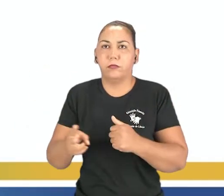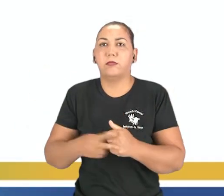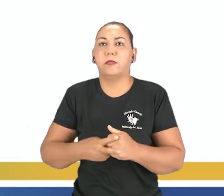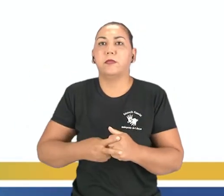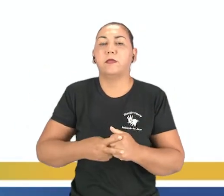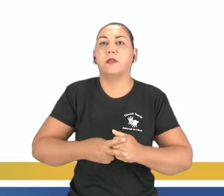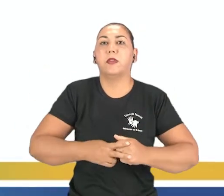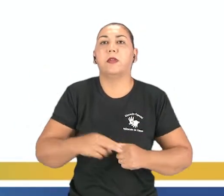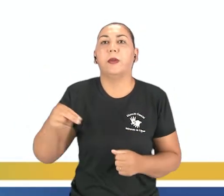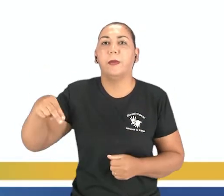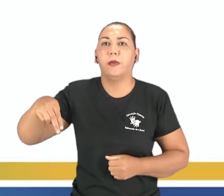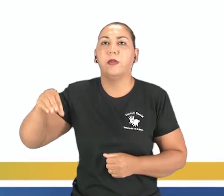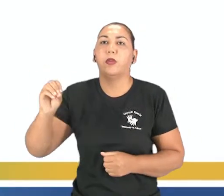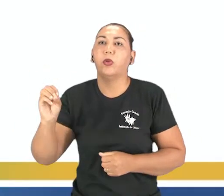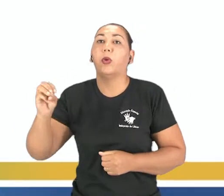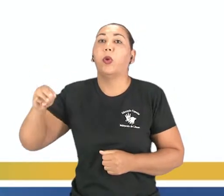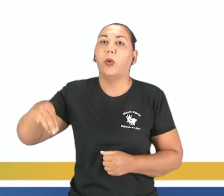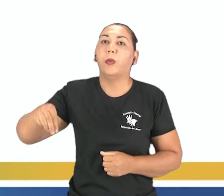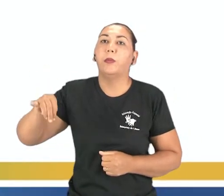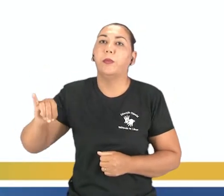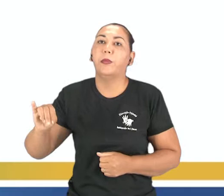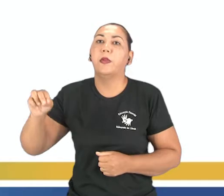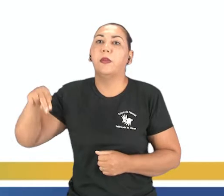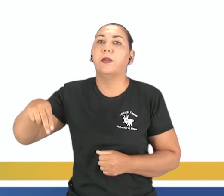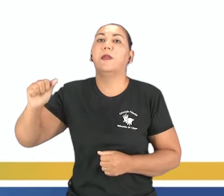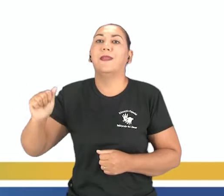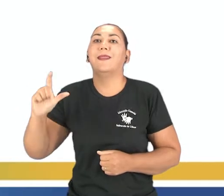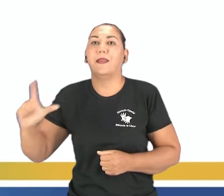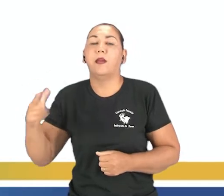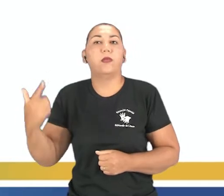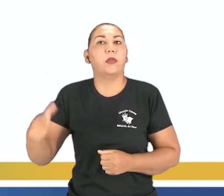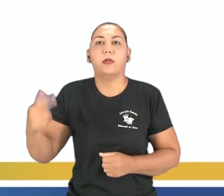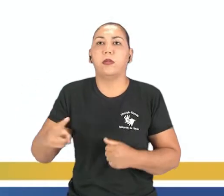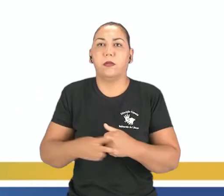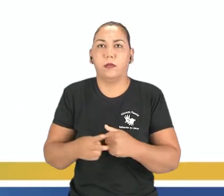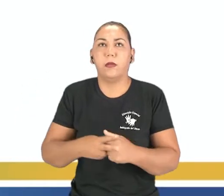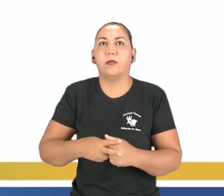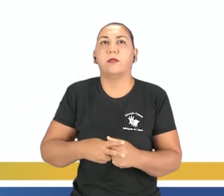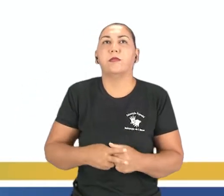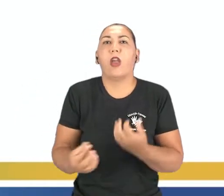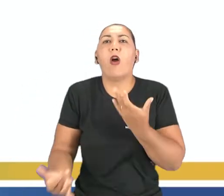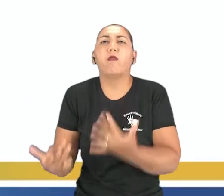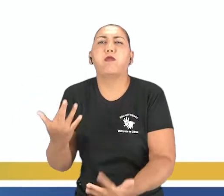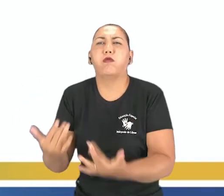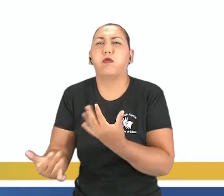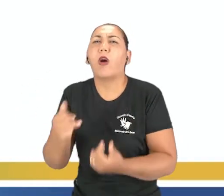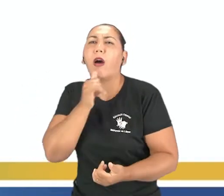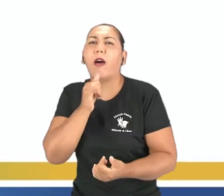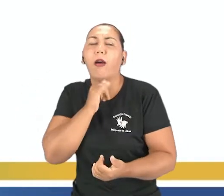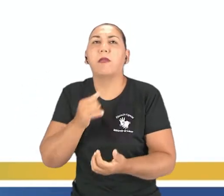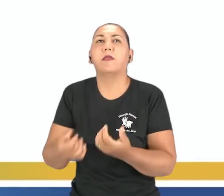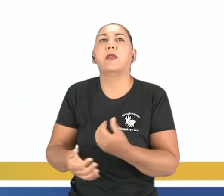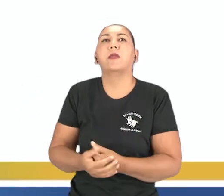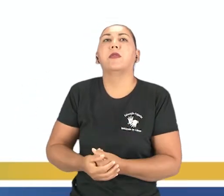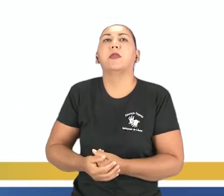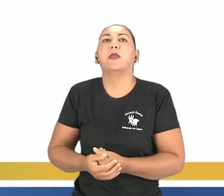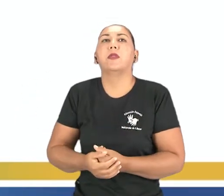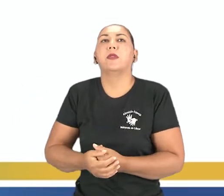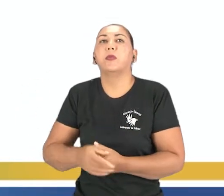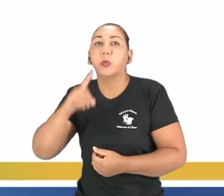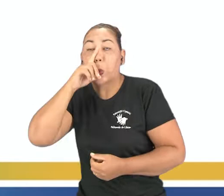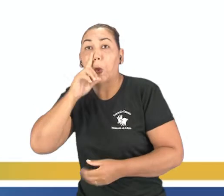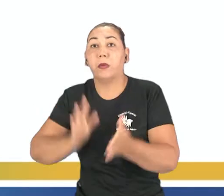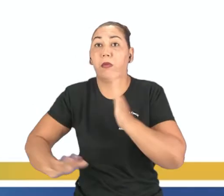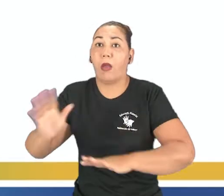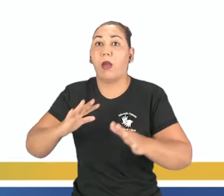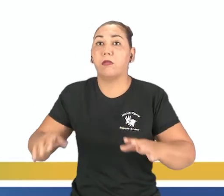apresenta verbos, tá bom? Os exemplos, fogo, cuidado, trabalho digno desse feirante.